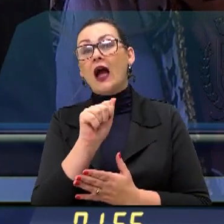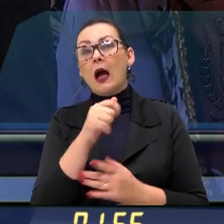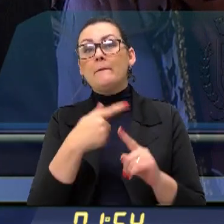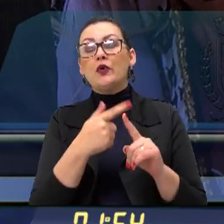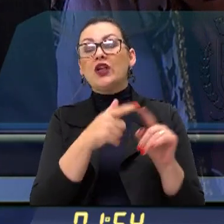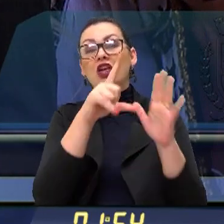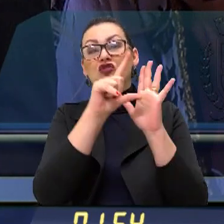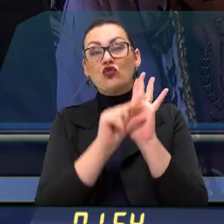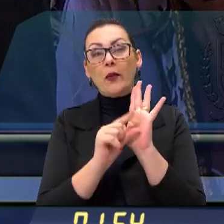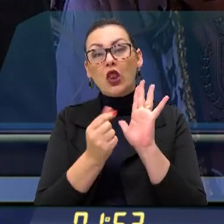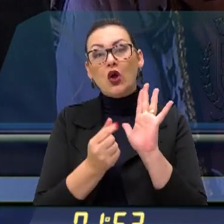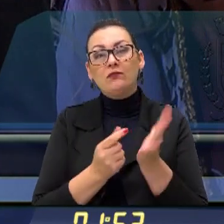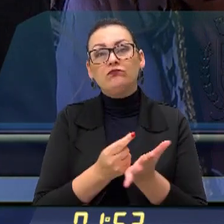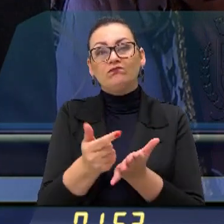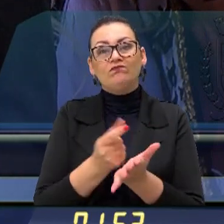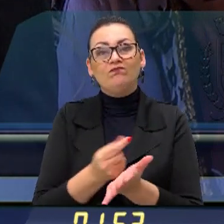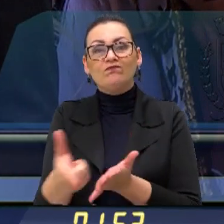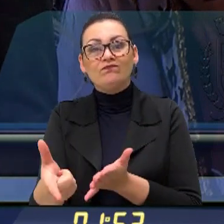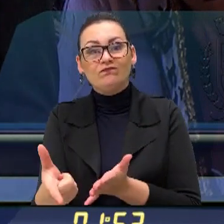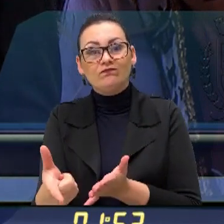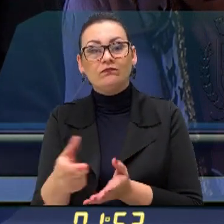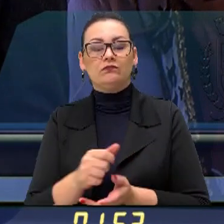diminuir custos.